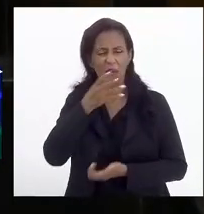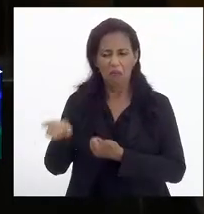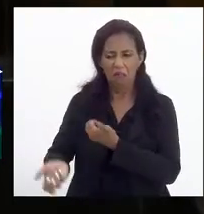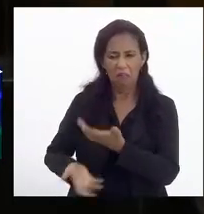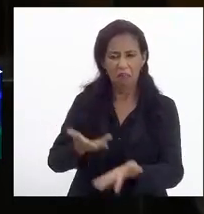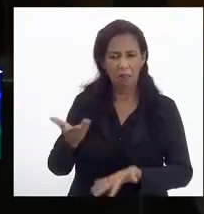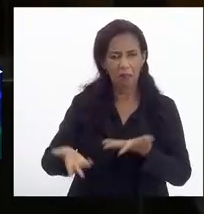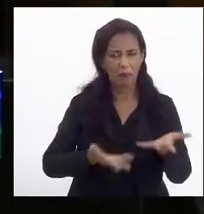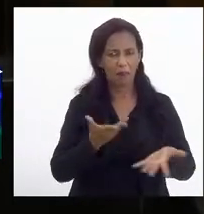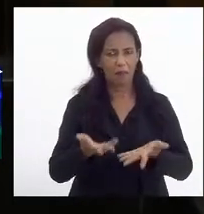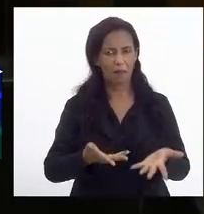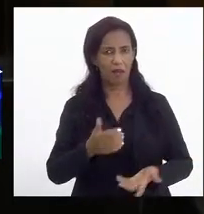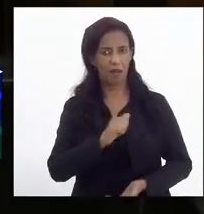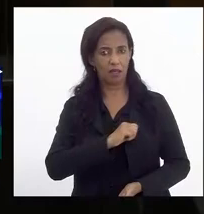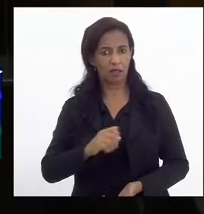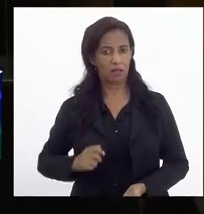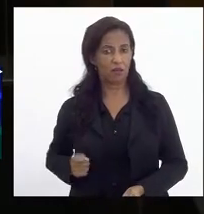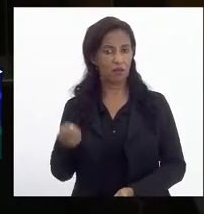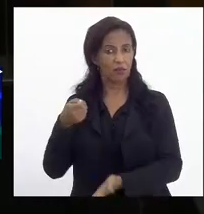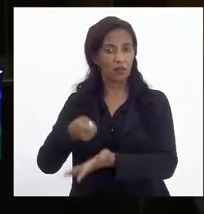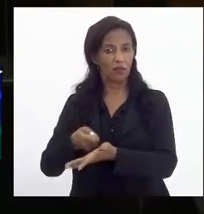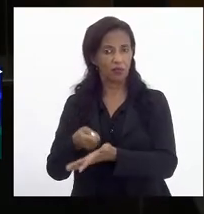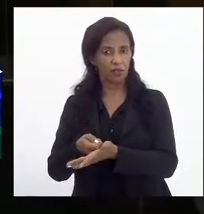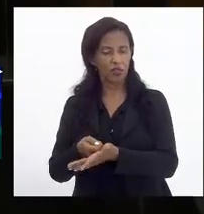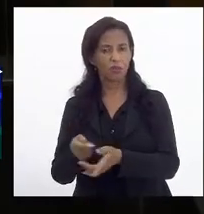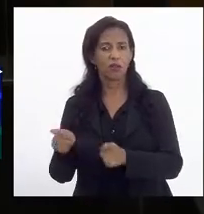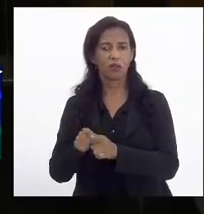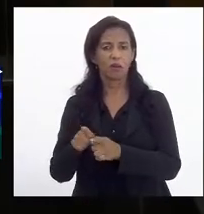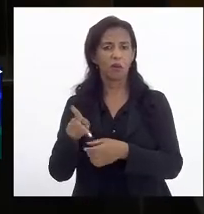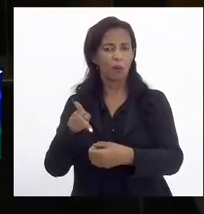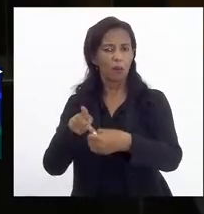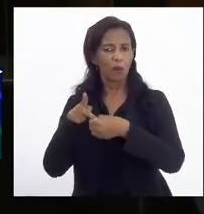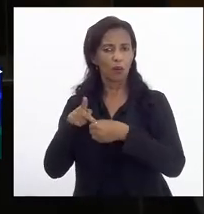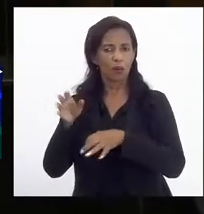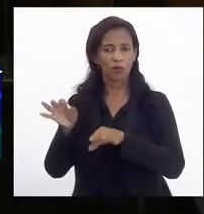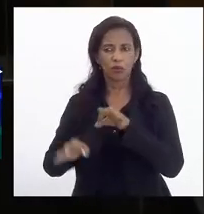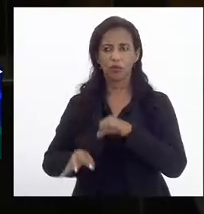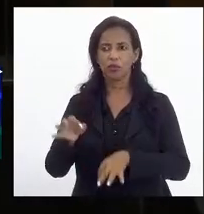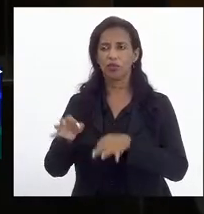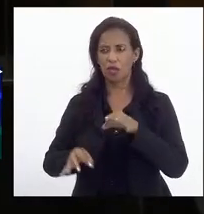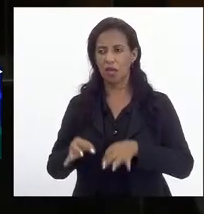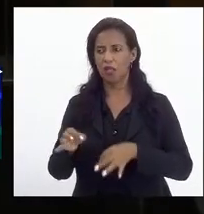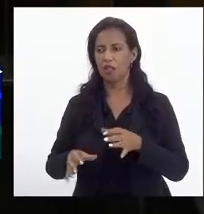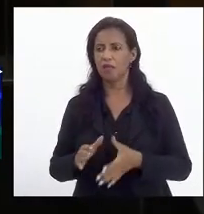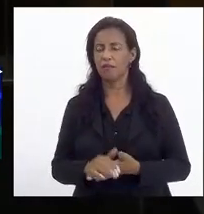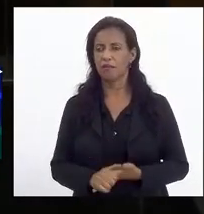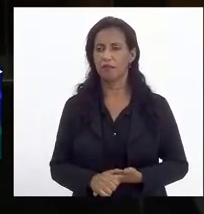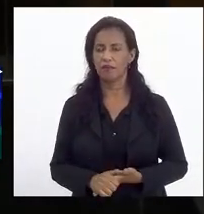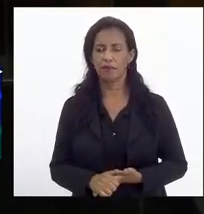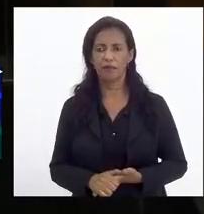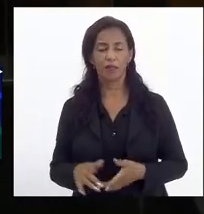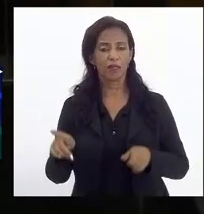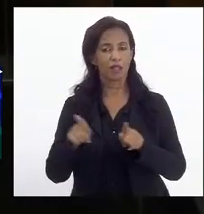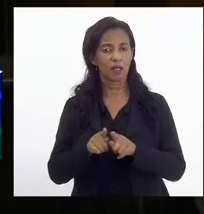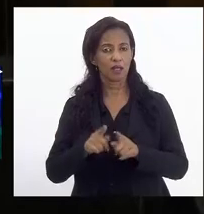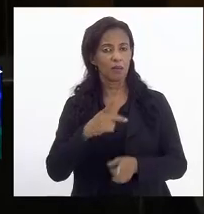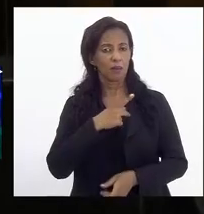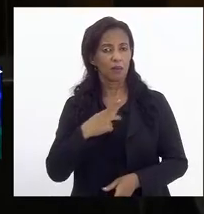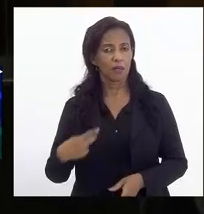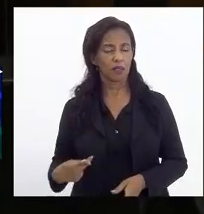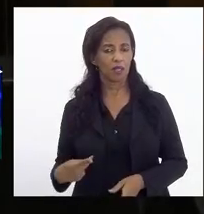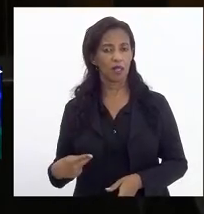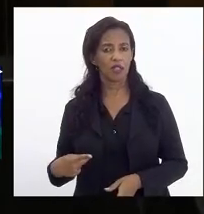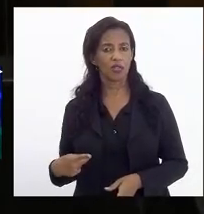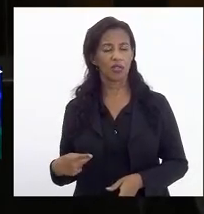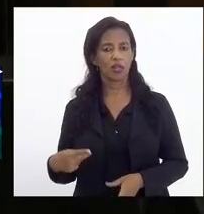como bicho o André foi filho naquele momento nos dirigimos também o procurador-geral de Justiça ao prefeito da cidade do Rio de Janeiro e também a presidente da